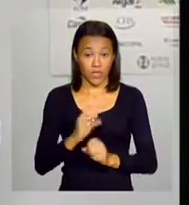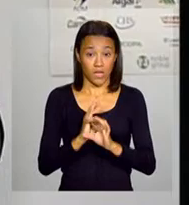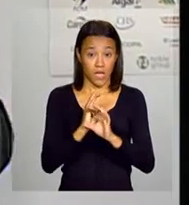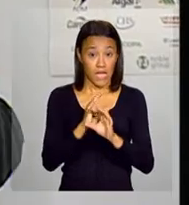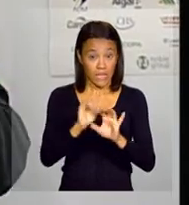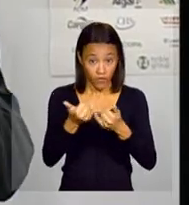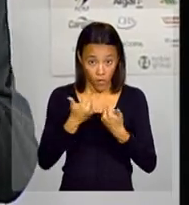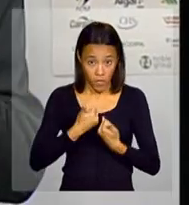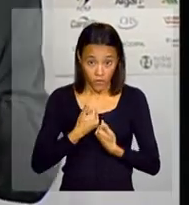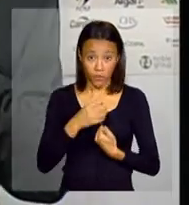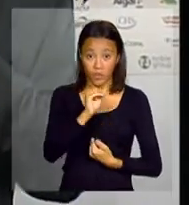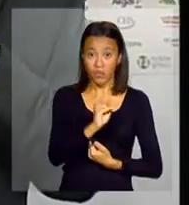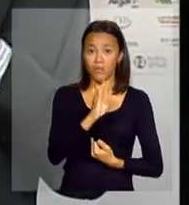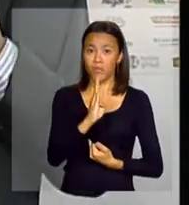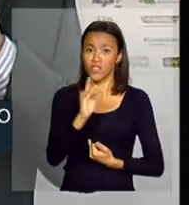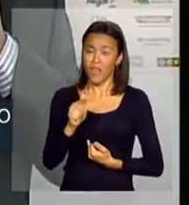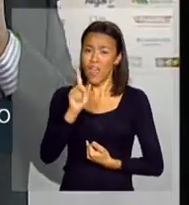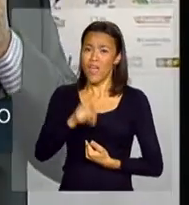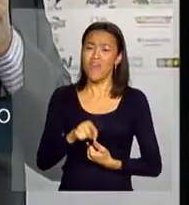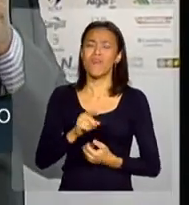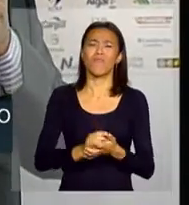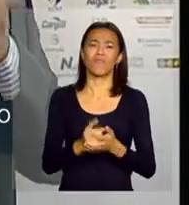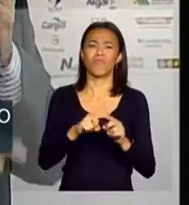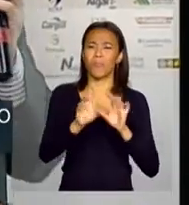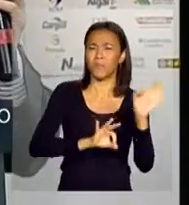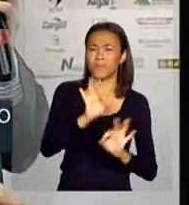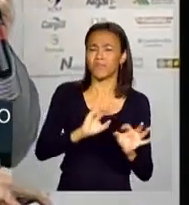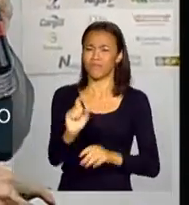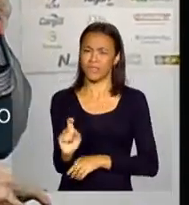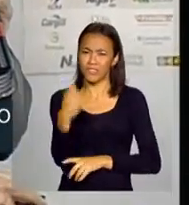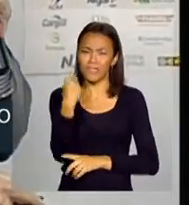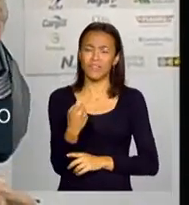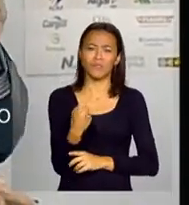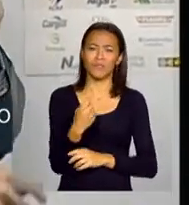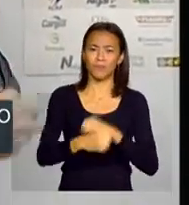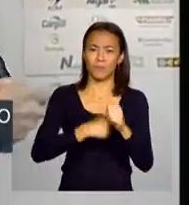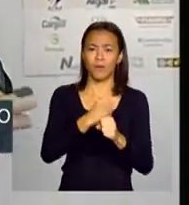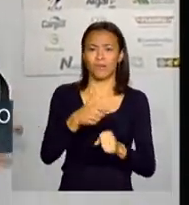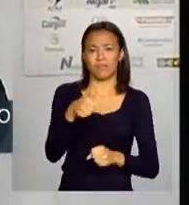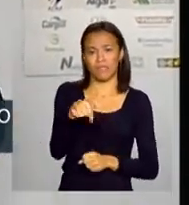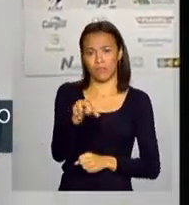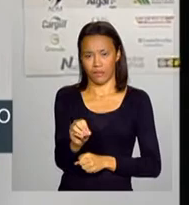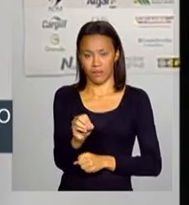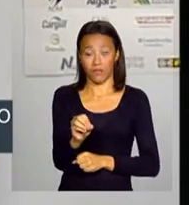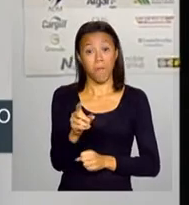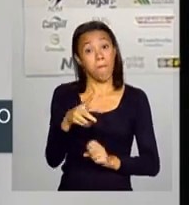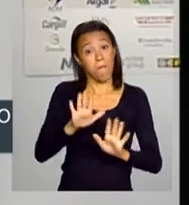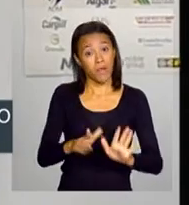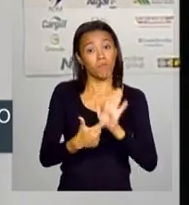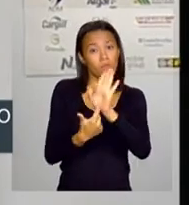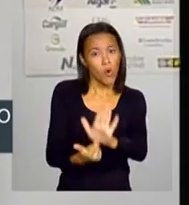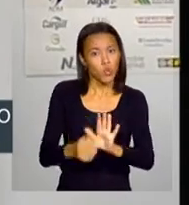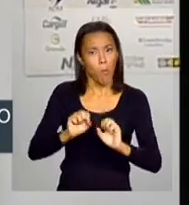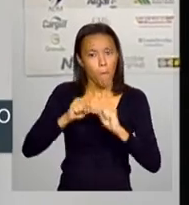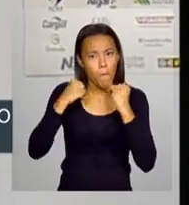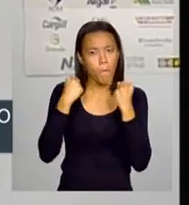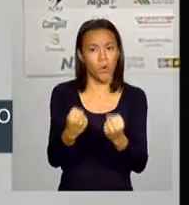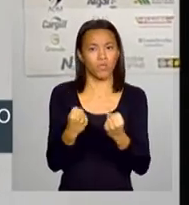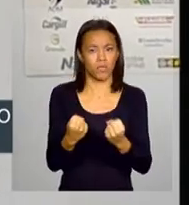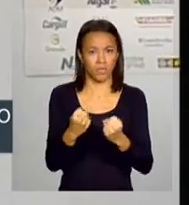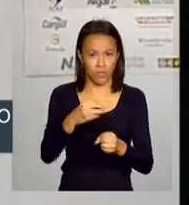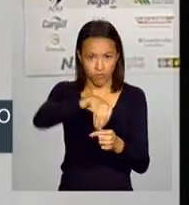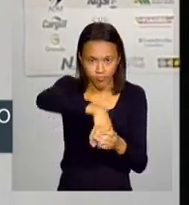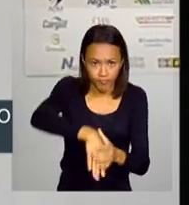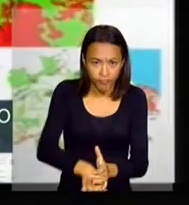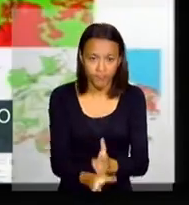o IBGE usou são dados antigos do projeto Radan, lá da década de 70. Mas, de qualquer maneira, mostra o potencial agrícola